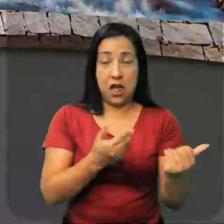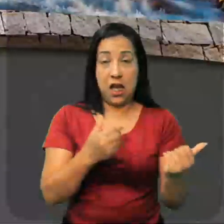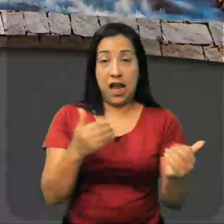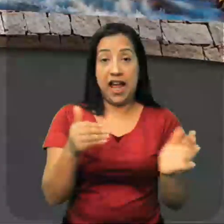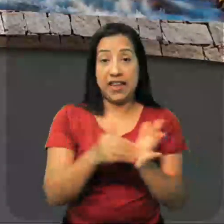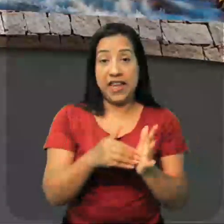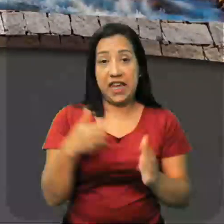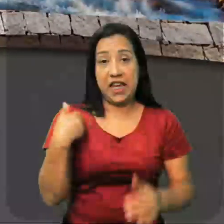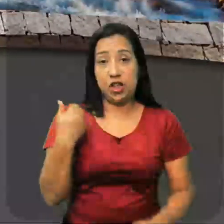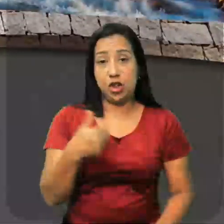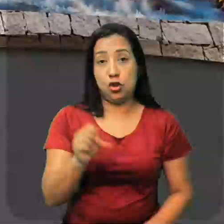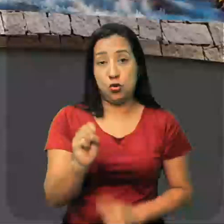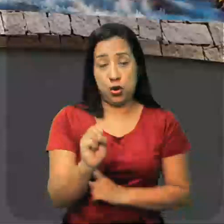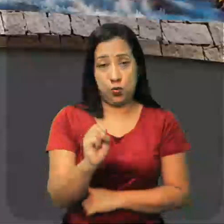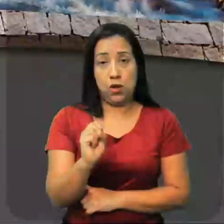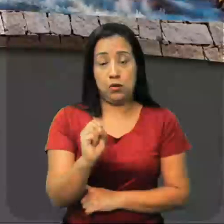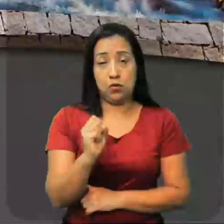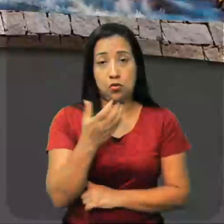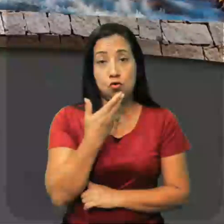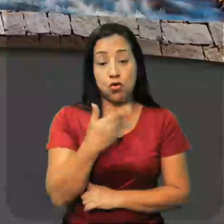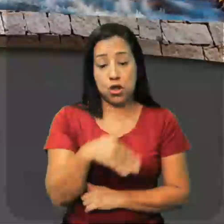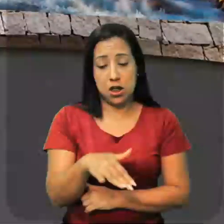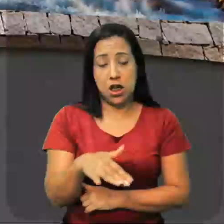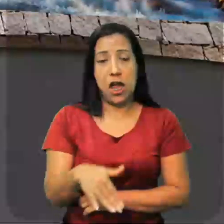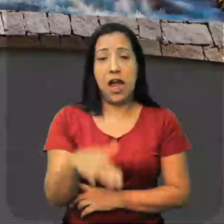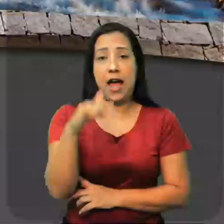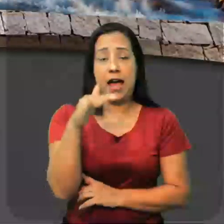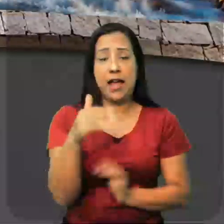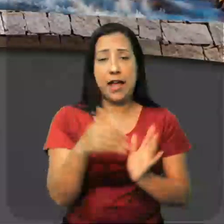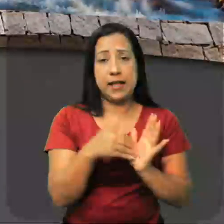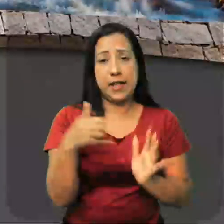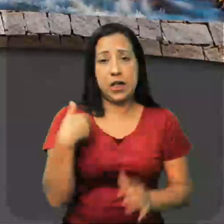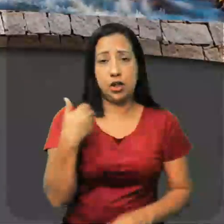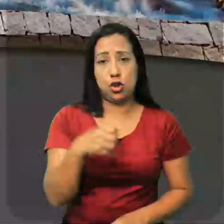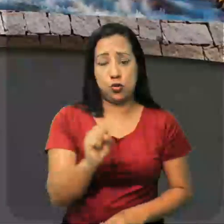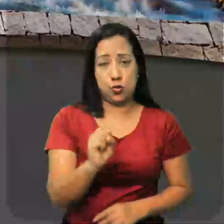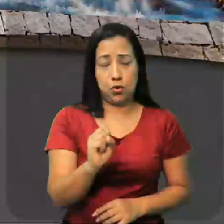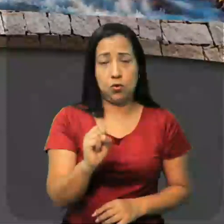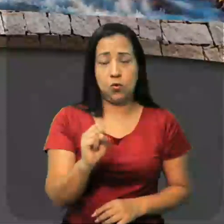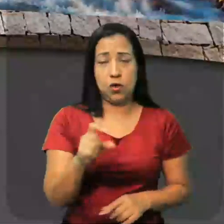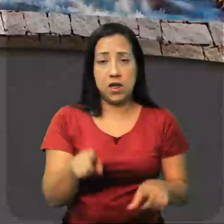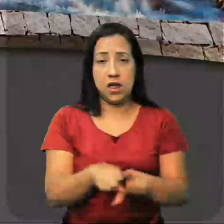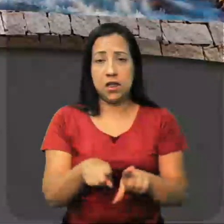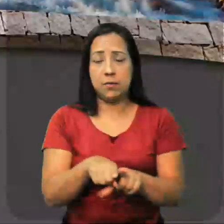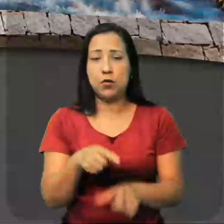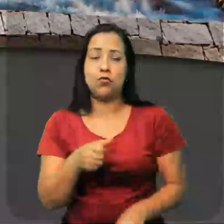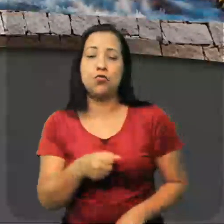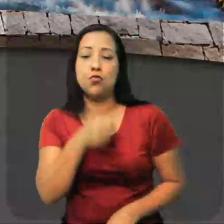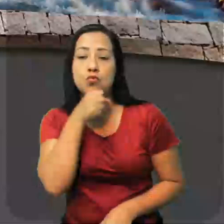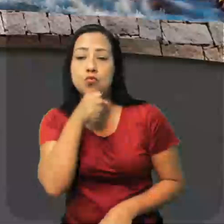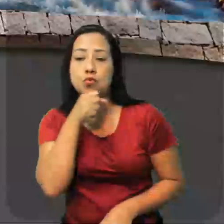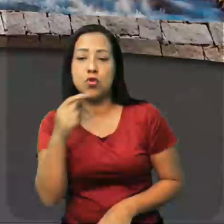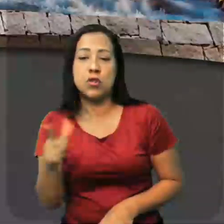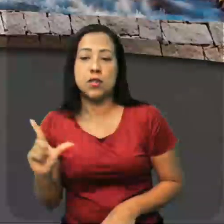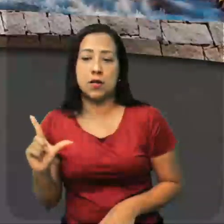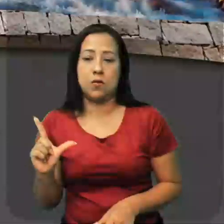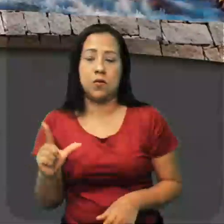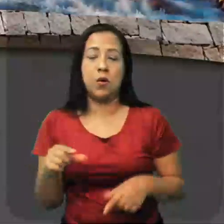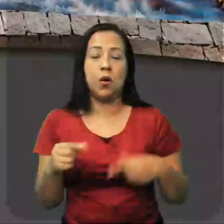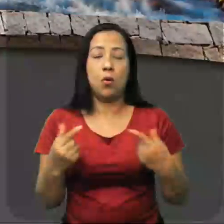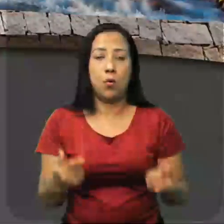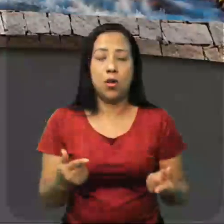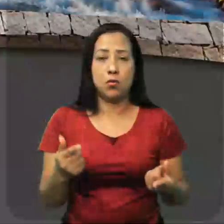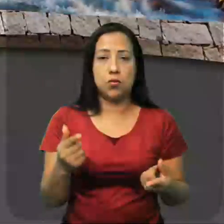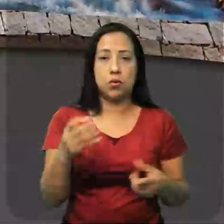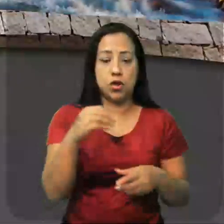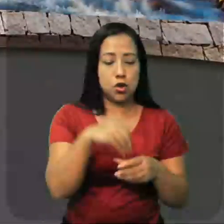crianças, estão aí dentro dos jovens, e os idosos. Portanto, quando nós estamos no meio da população, nós